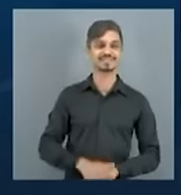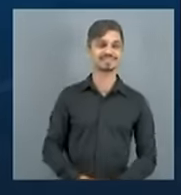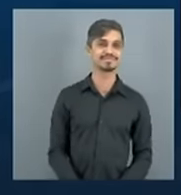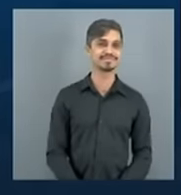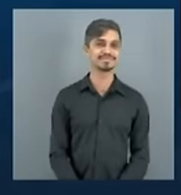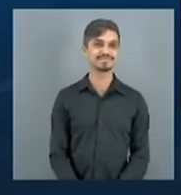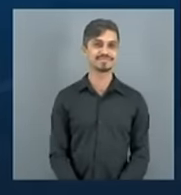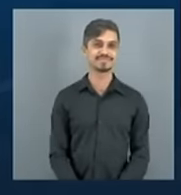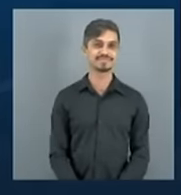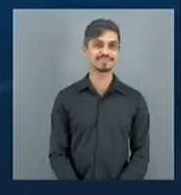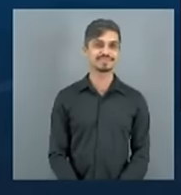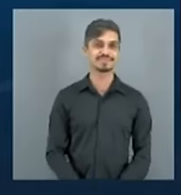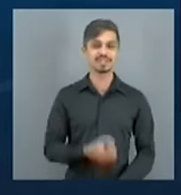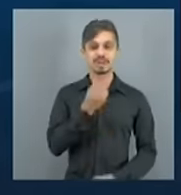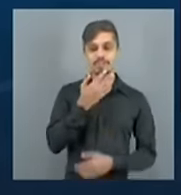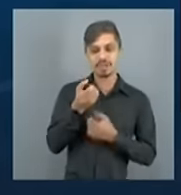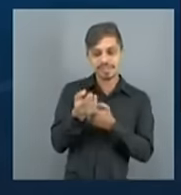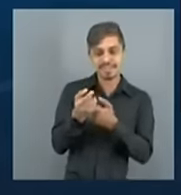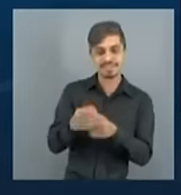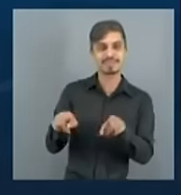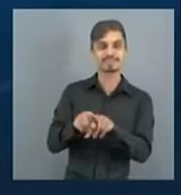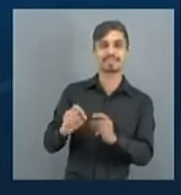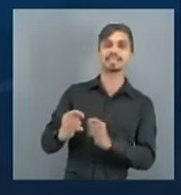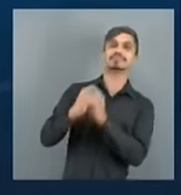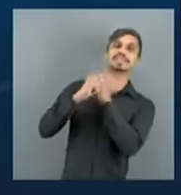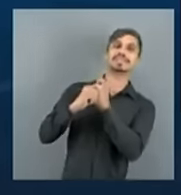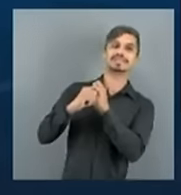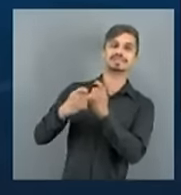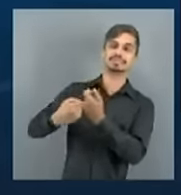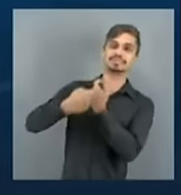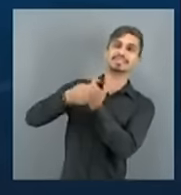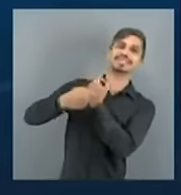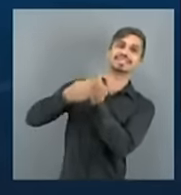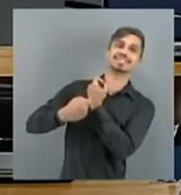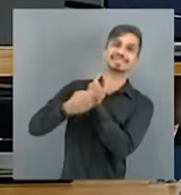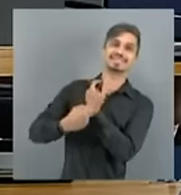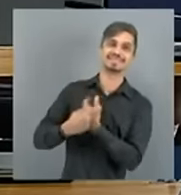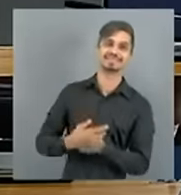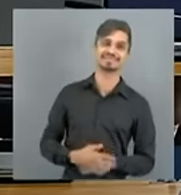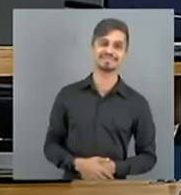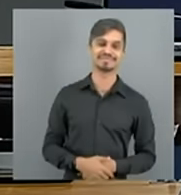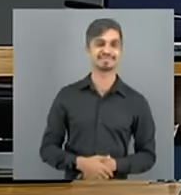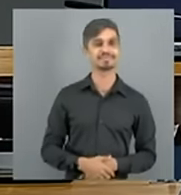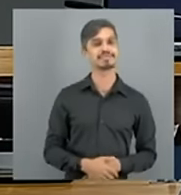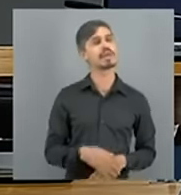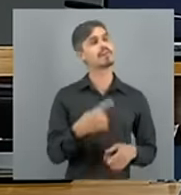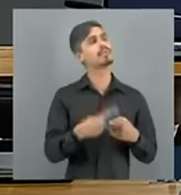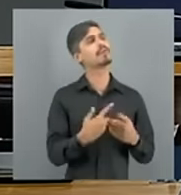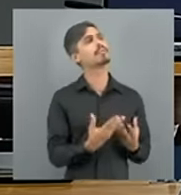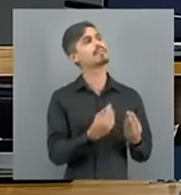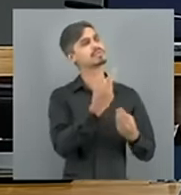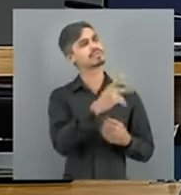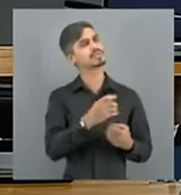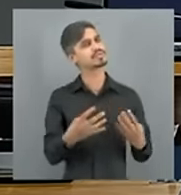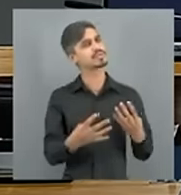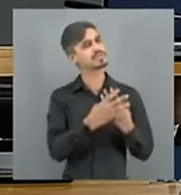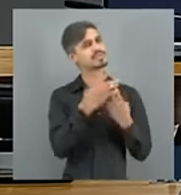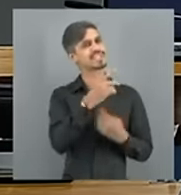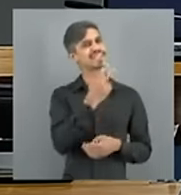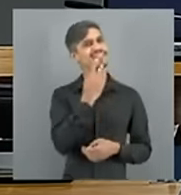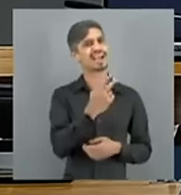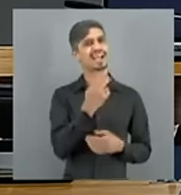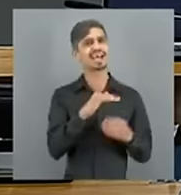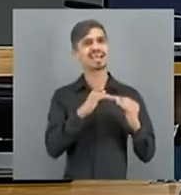Uhum. O bom enganador também é enganado, infelizmente. E por que que muitos... dos seus depoimentos aqui, você fala